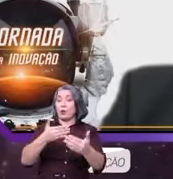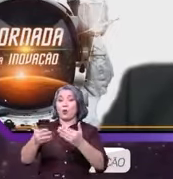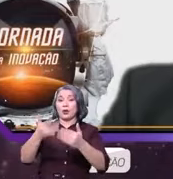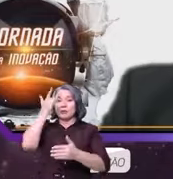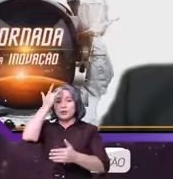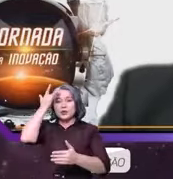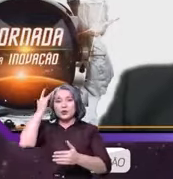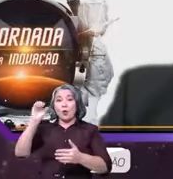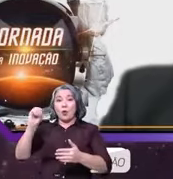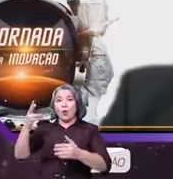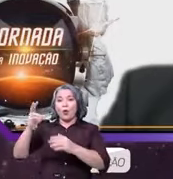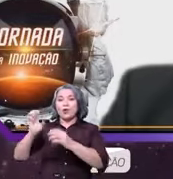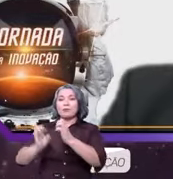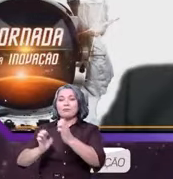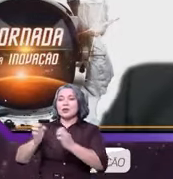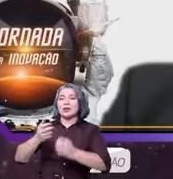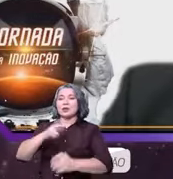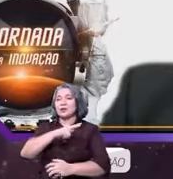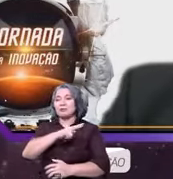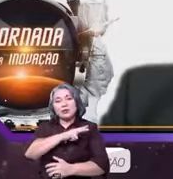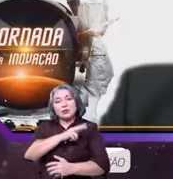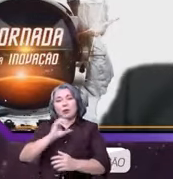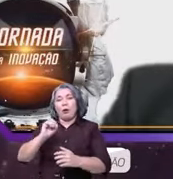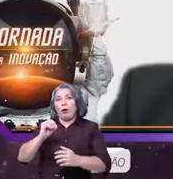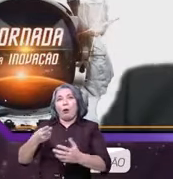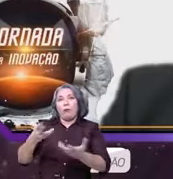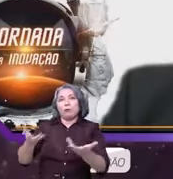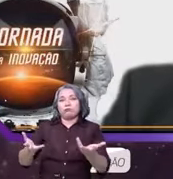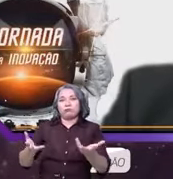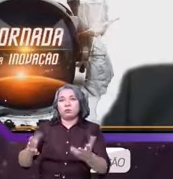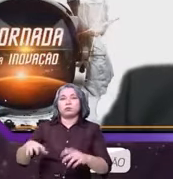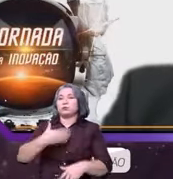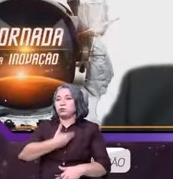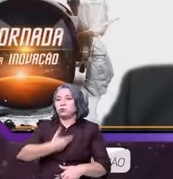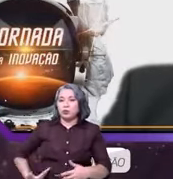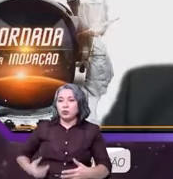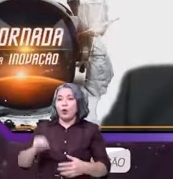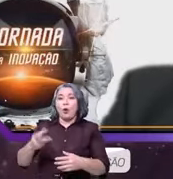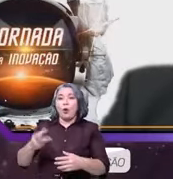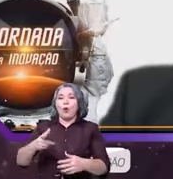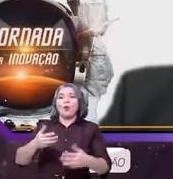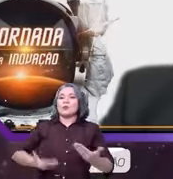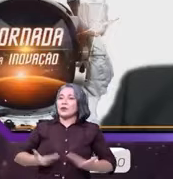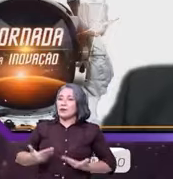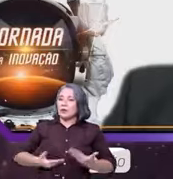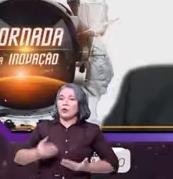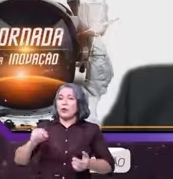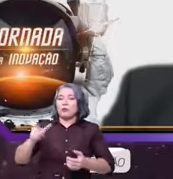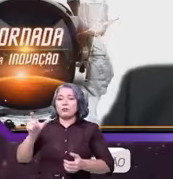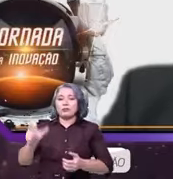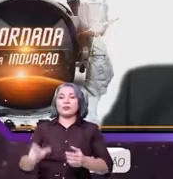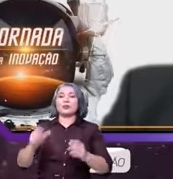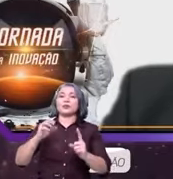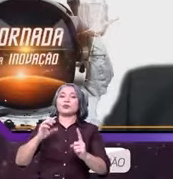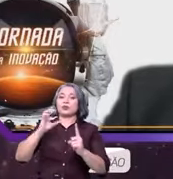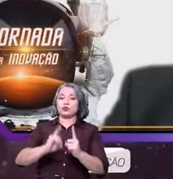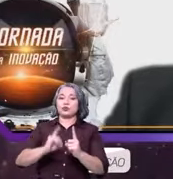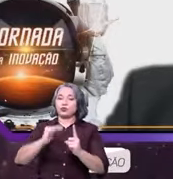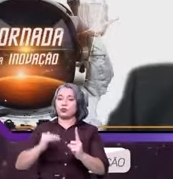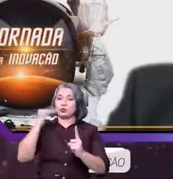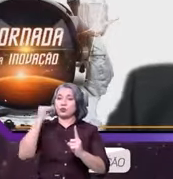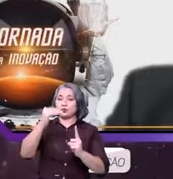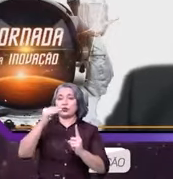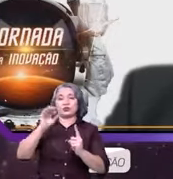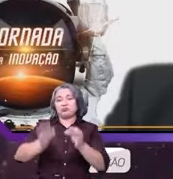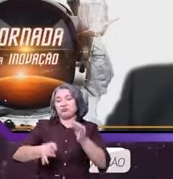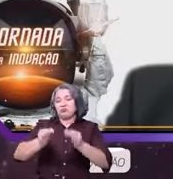público, um cidadão, um magistrado, um colaborador. Então, eu estou usando cliente no mais amplo